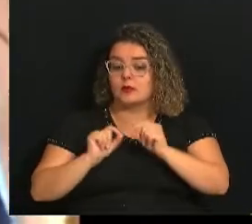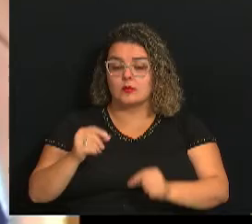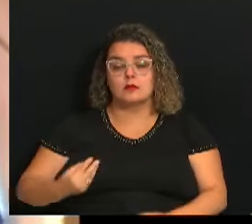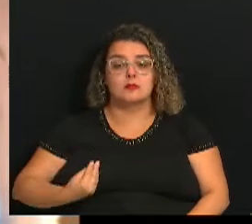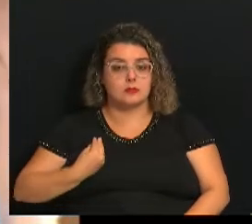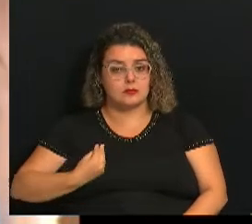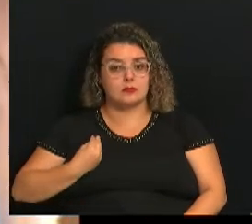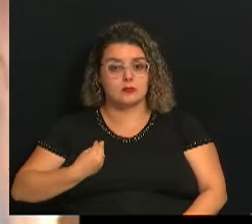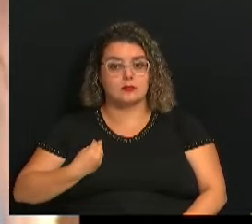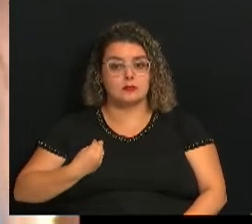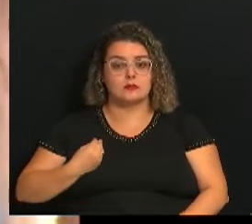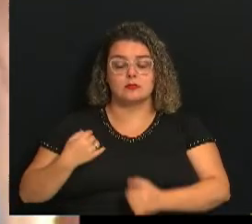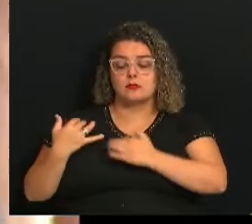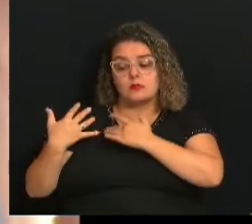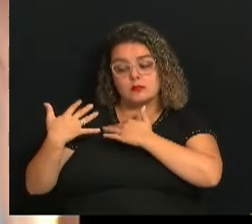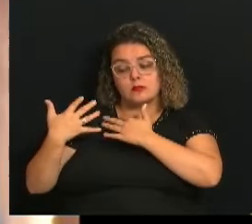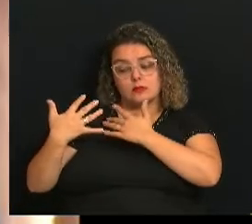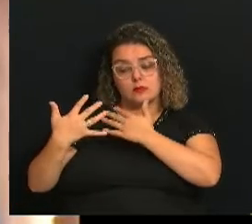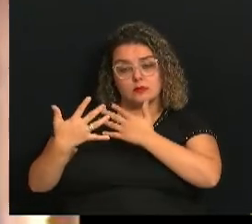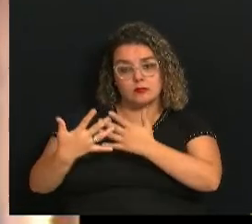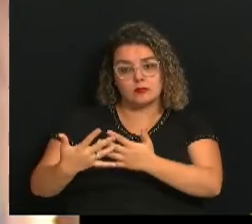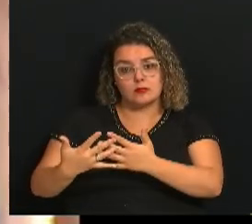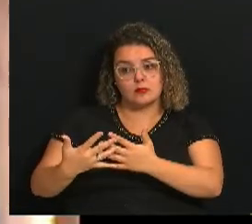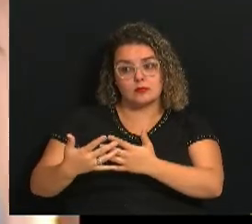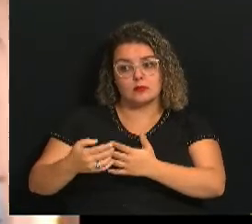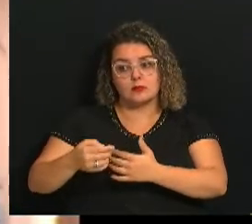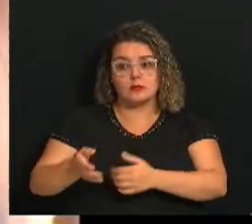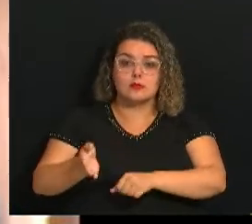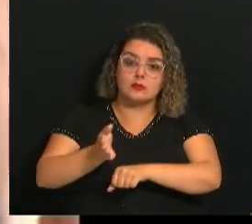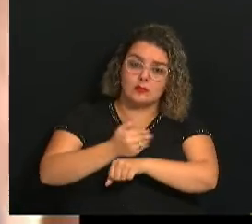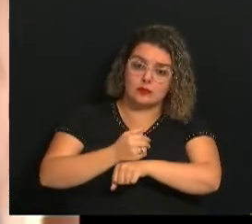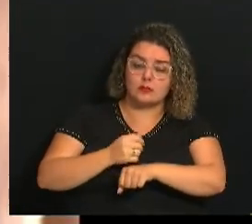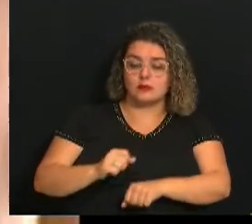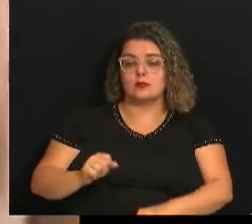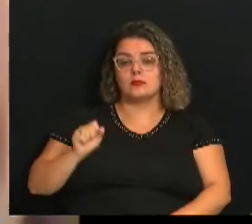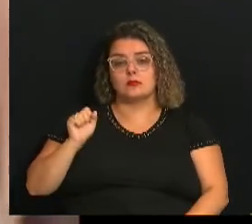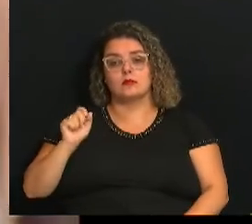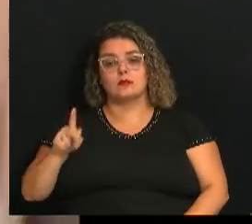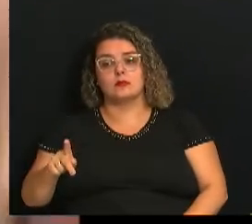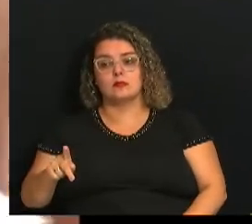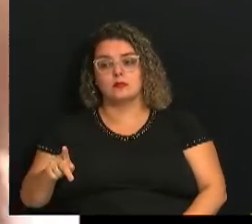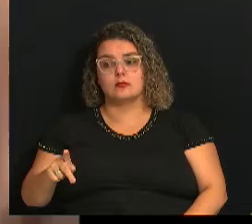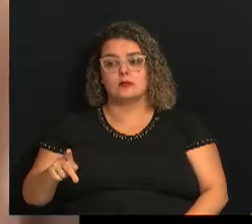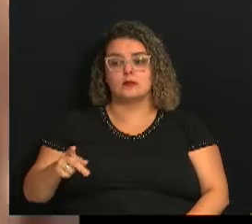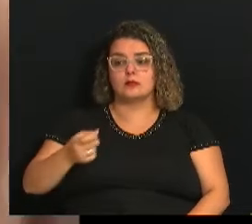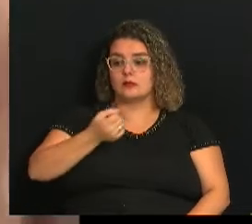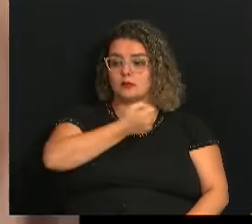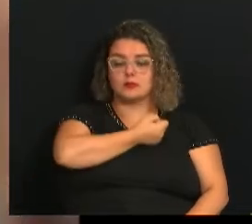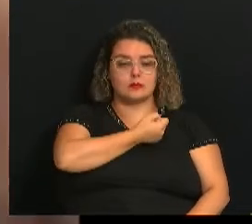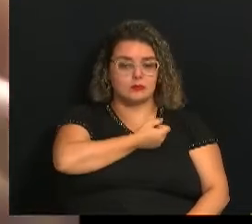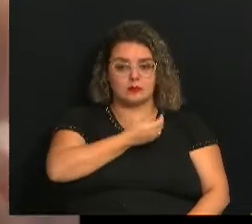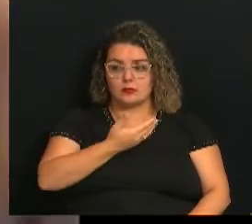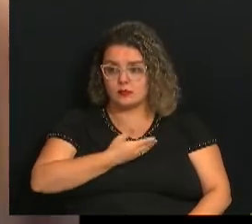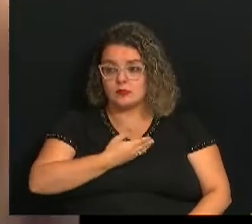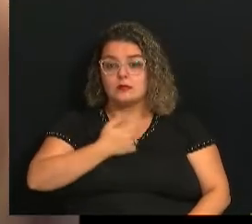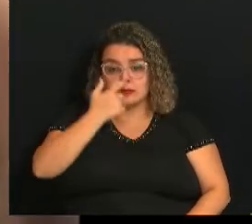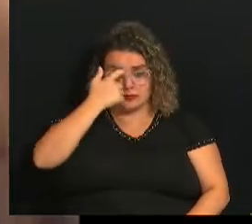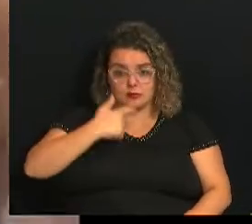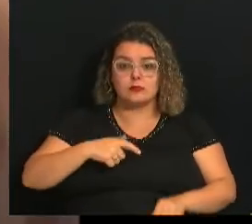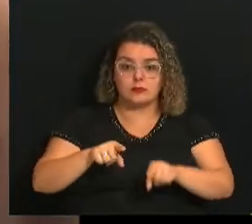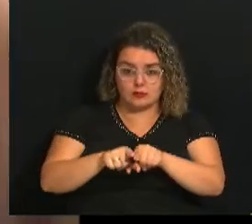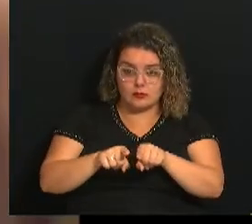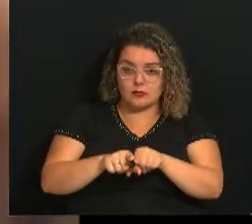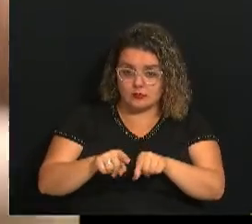últimos anos de funcionária pública, antes de eu me aposentar, foi o número de colegas, inclusive eu, que